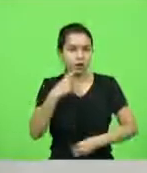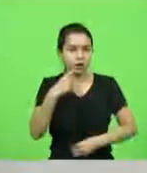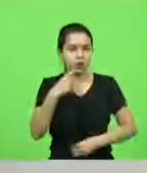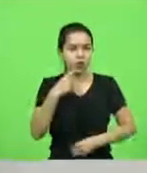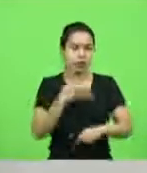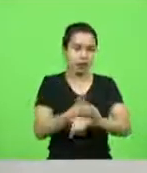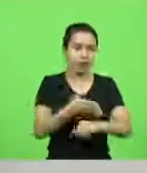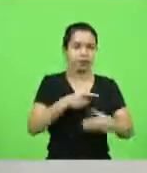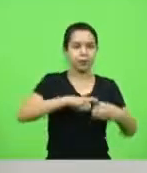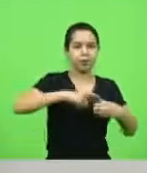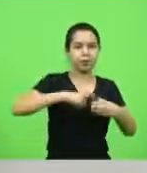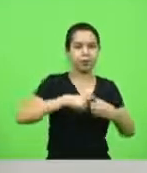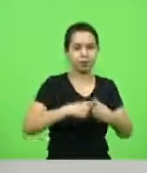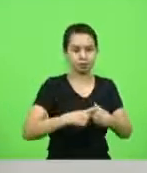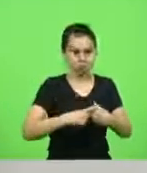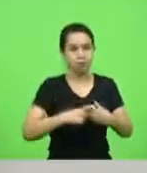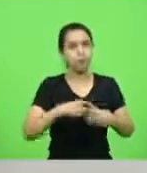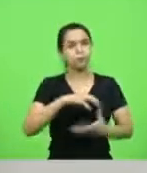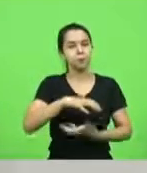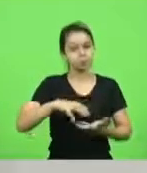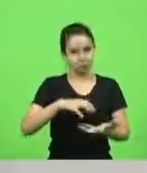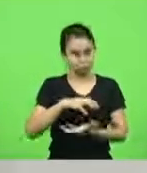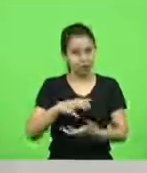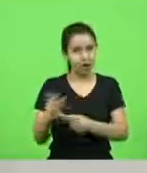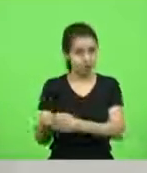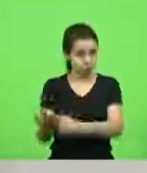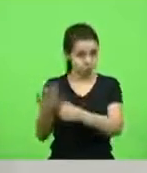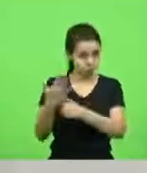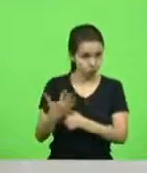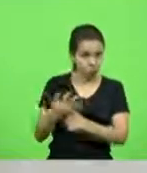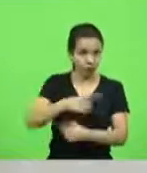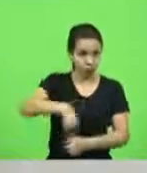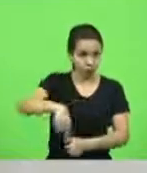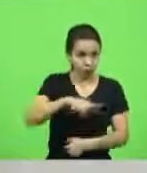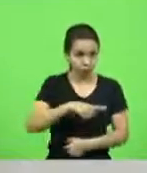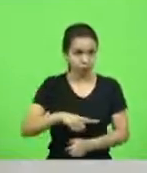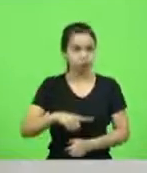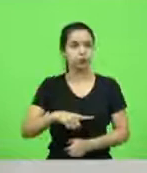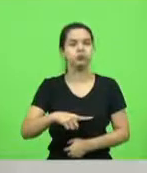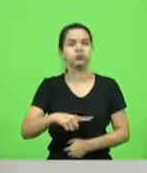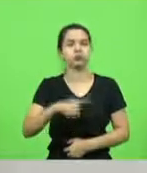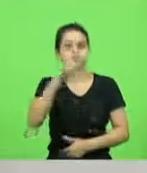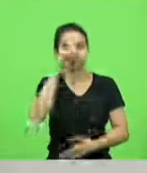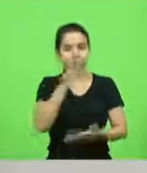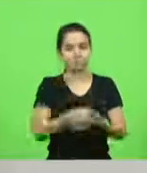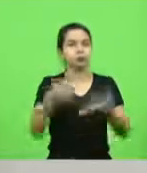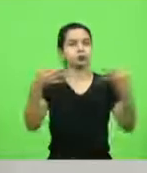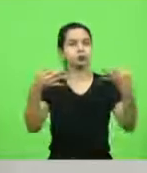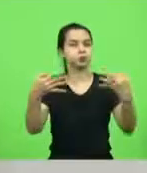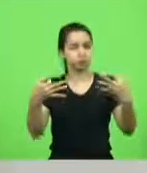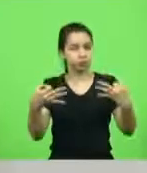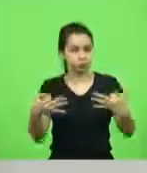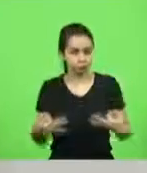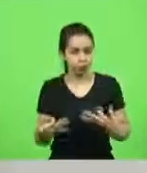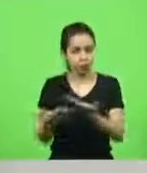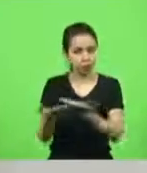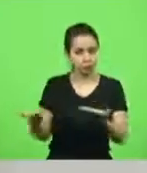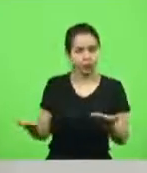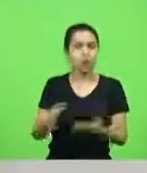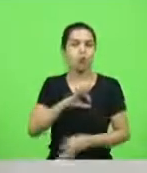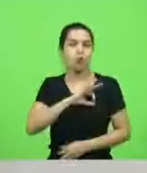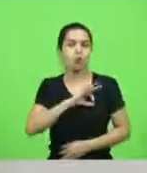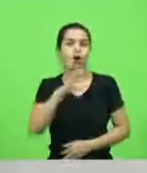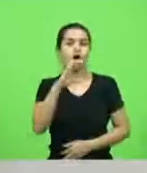comissão foram membros da comissão mista e que nos ajudaram a trazer justiça para policiais civis para policiais militares